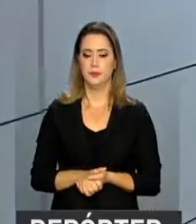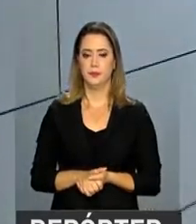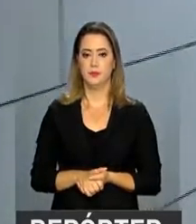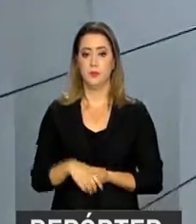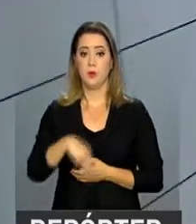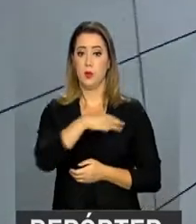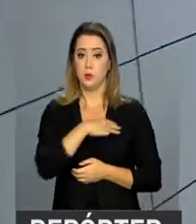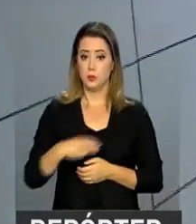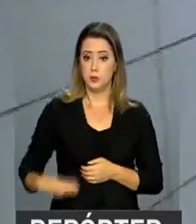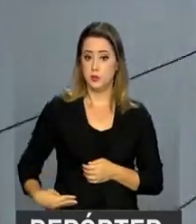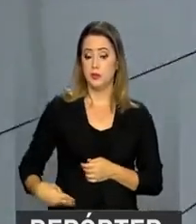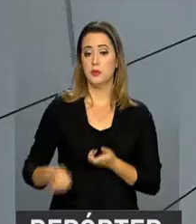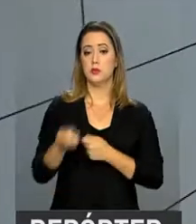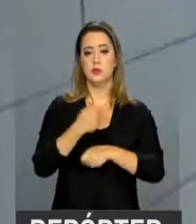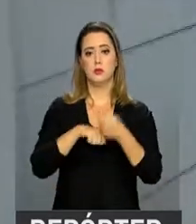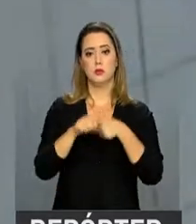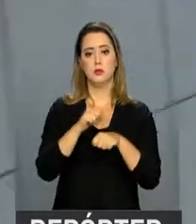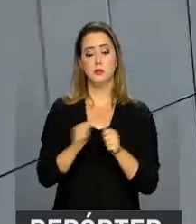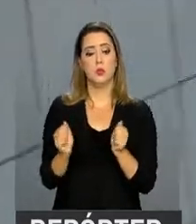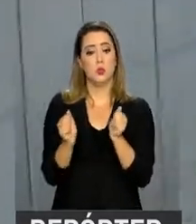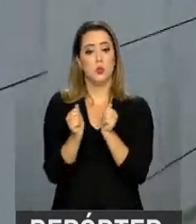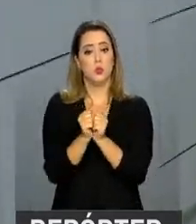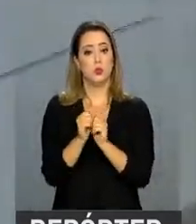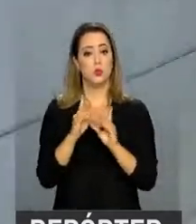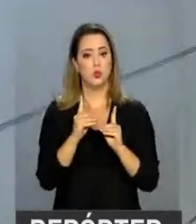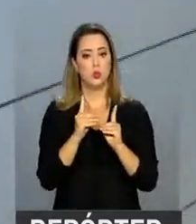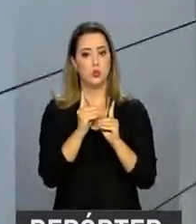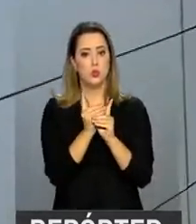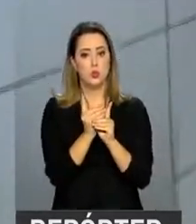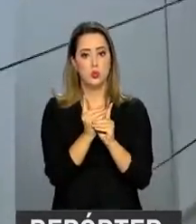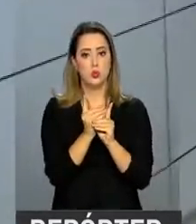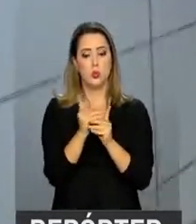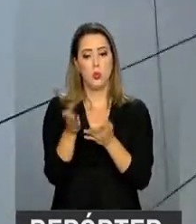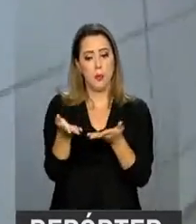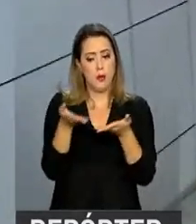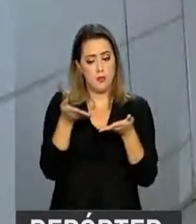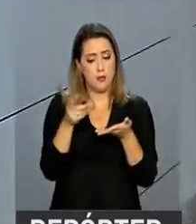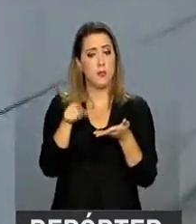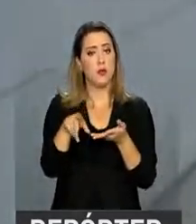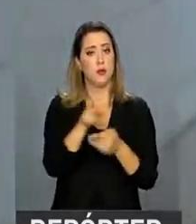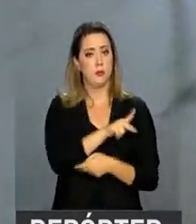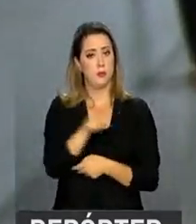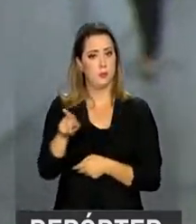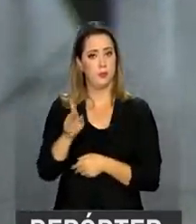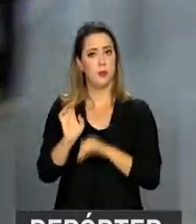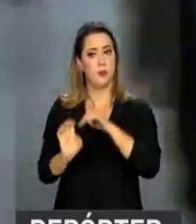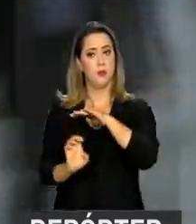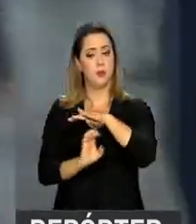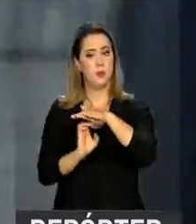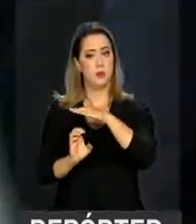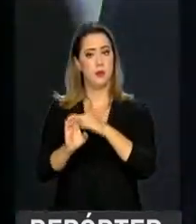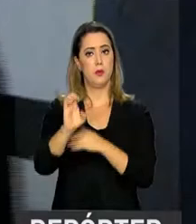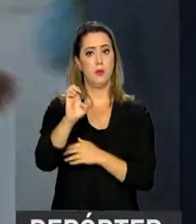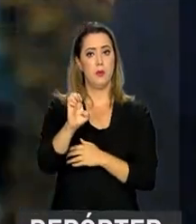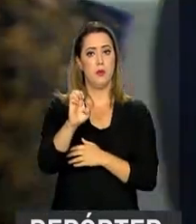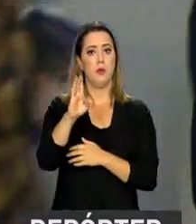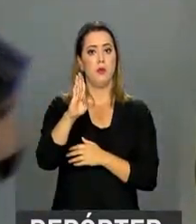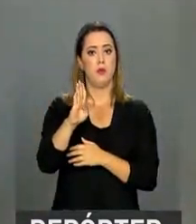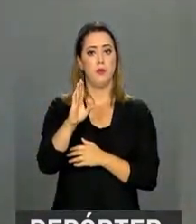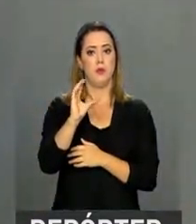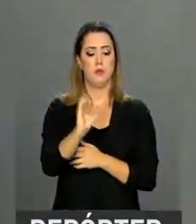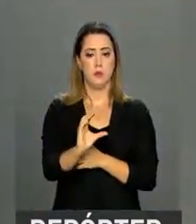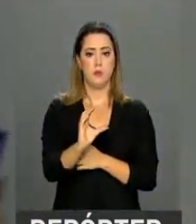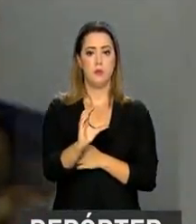ministro da fazenda henrique meirelles foi recebido pelo presidente laerte rímoli na sede da nbc a empresa